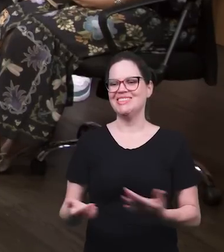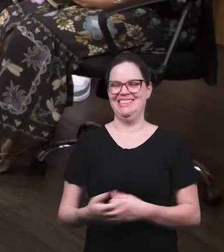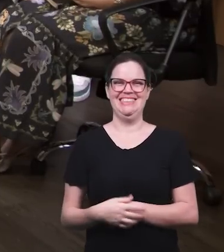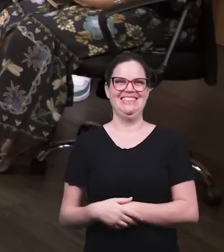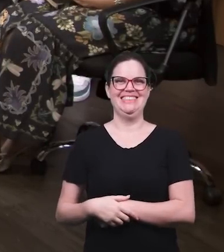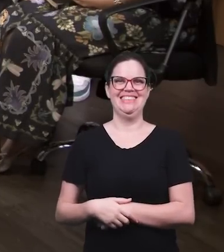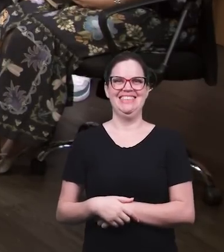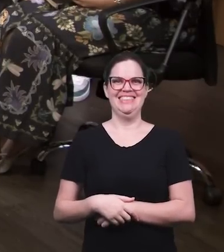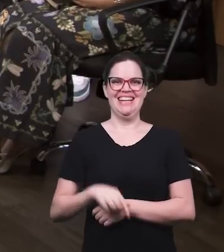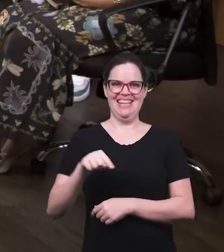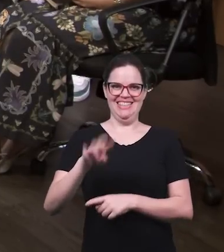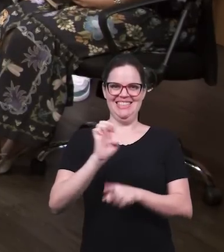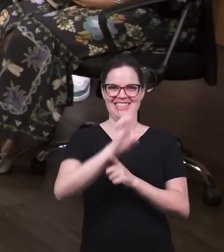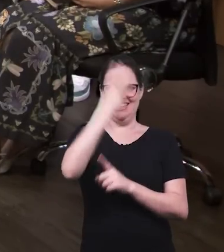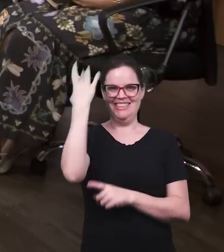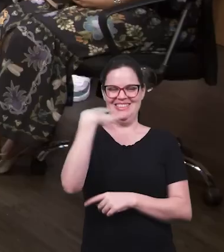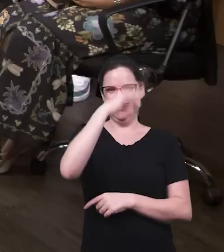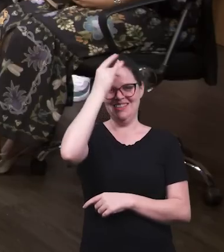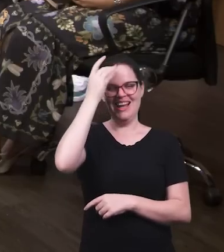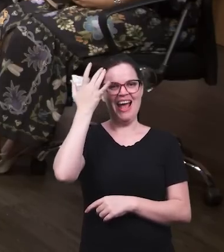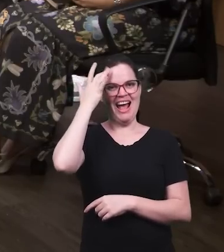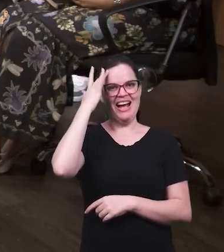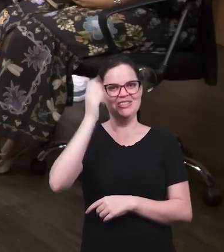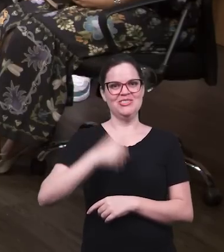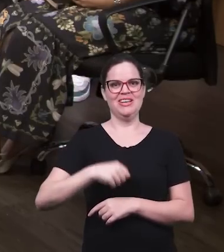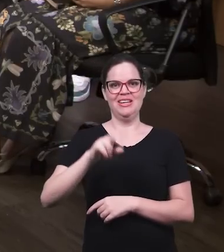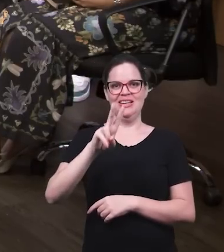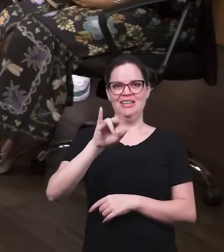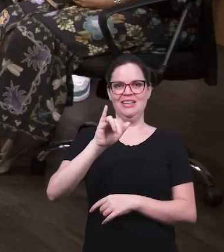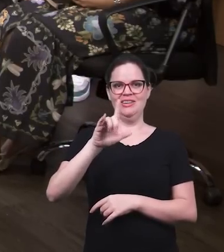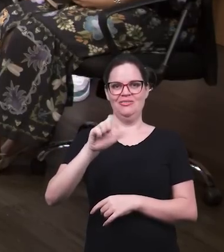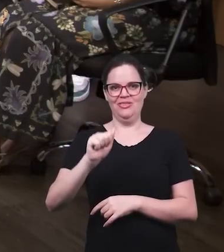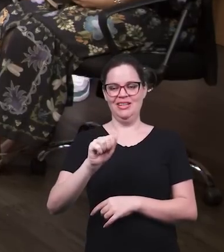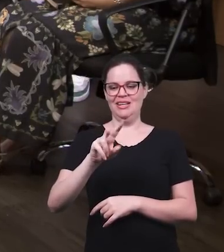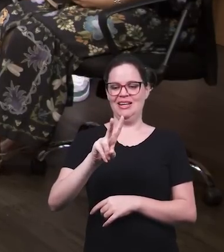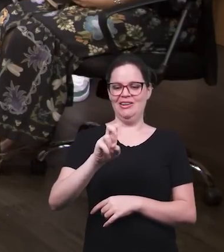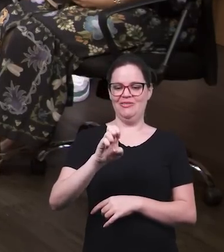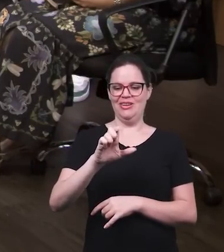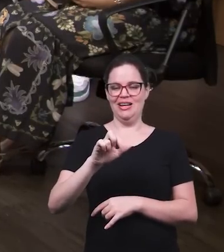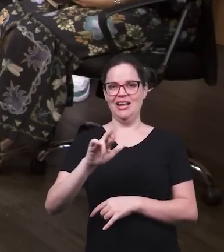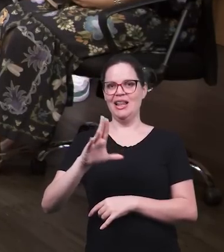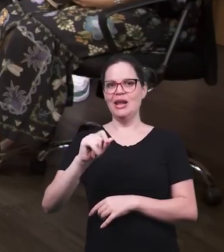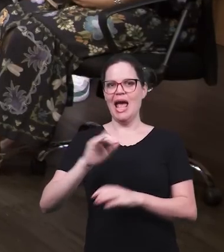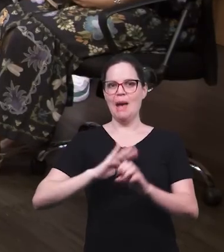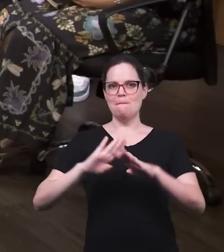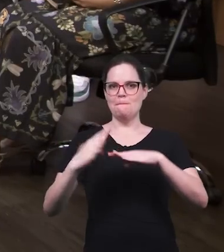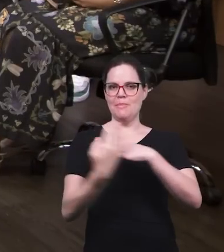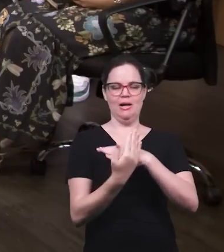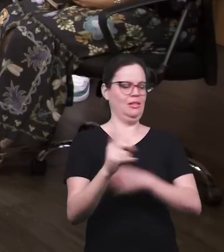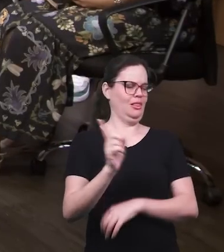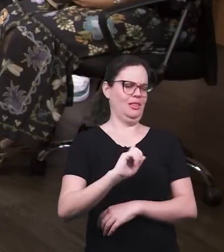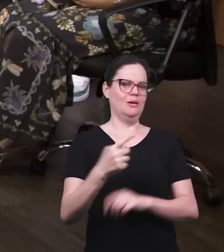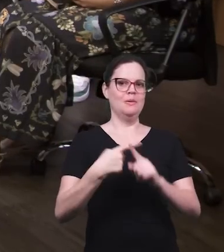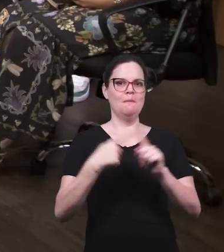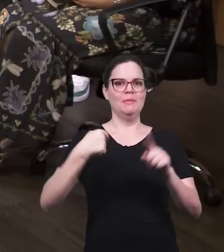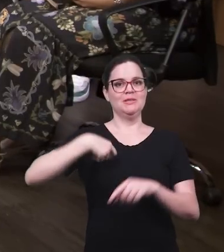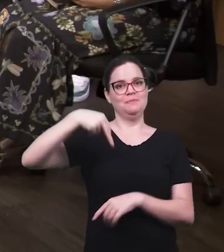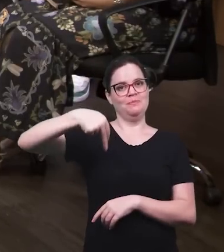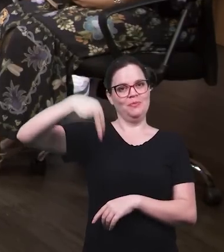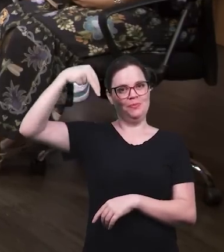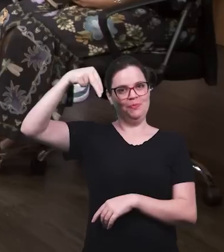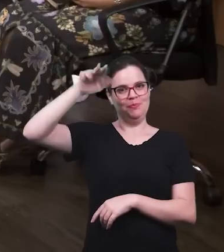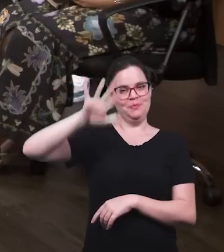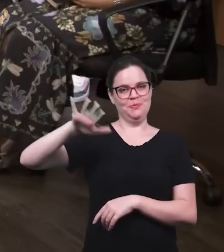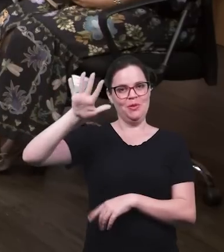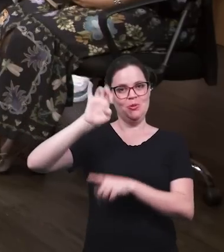fácil. Bom, para quem aqui é do Espírito Santo, às vezes até acha que Vila Valéria é um bairro de Vitória ou de Vila Velha, mas Vila Valéria está localizado no